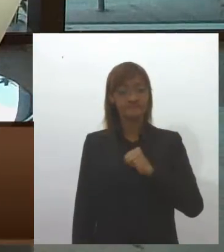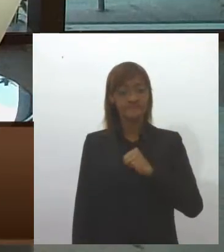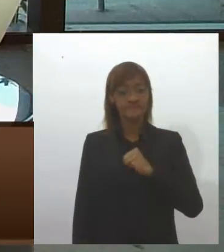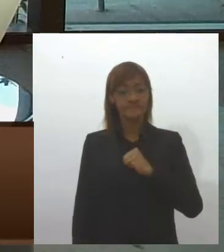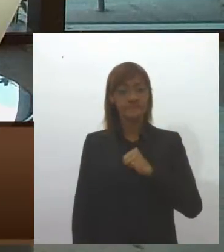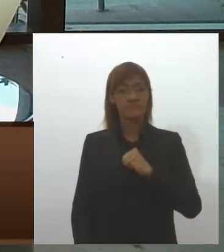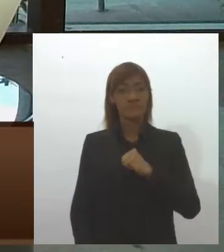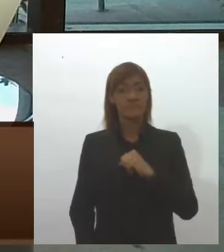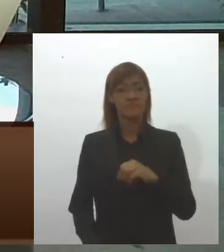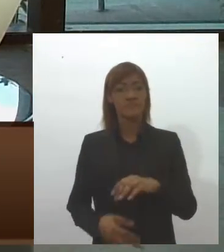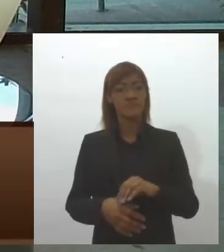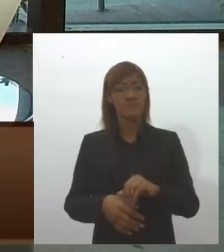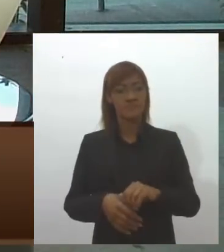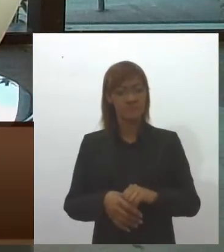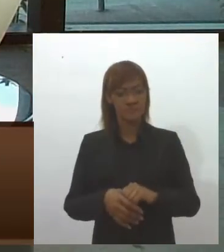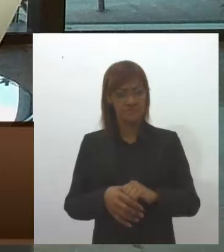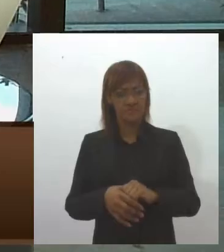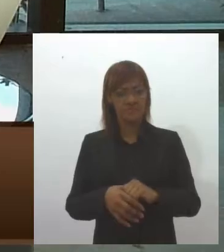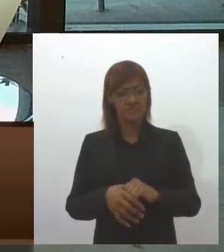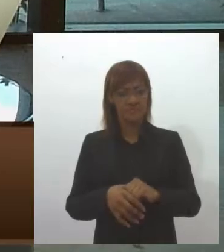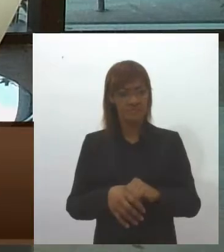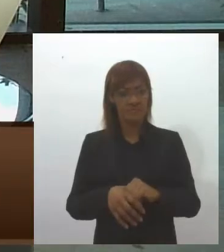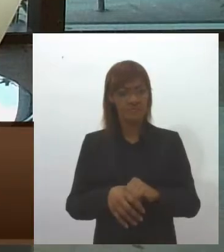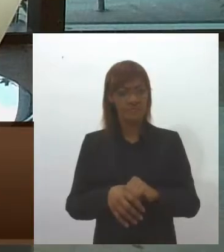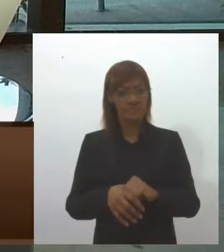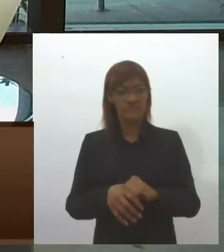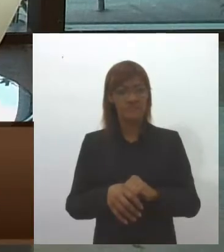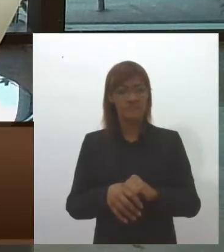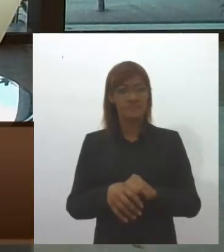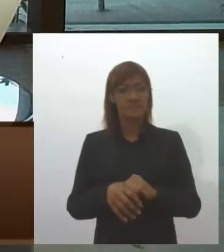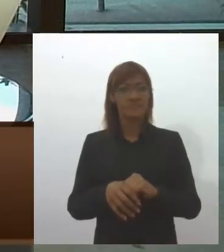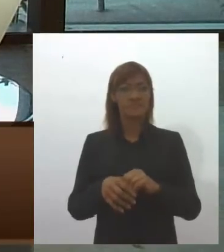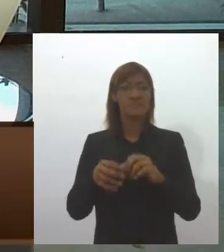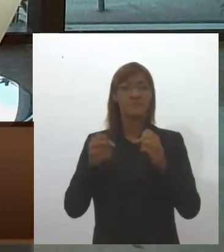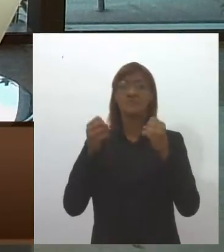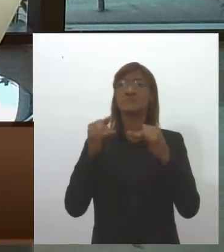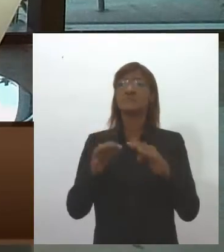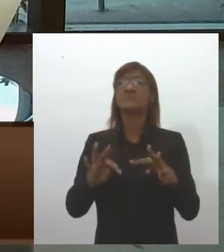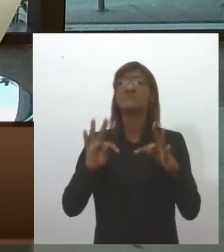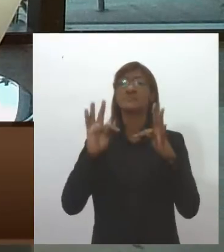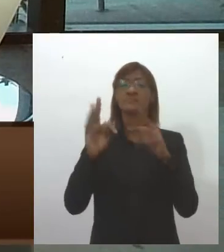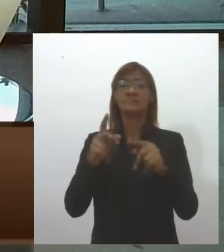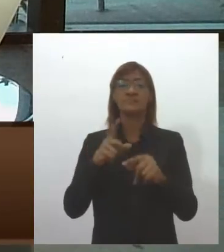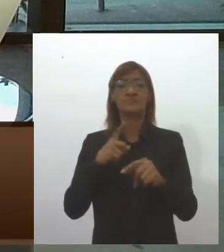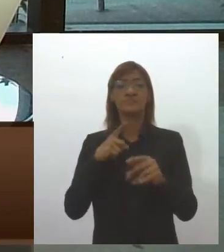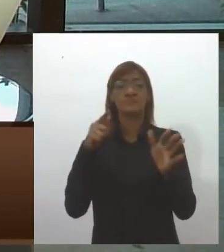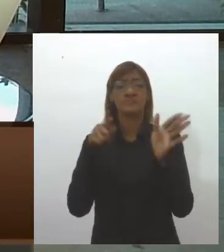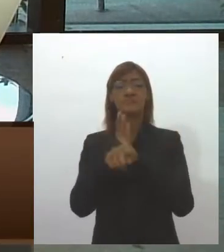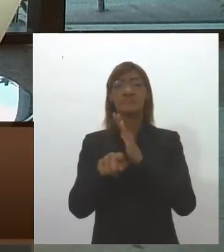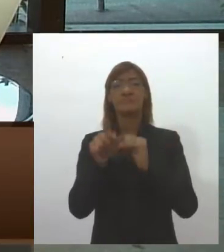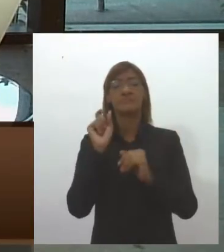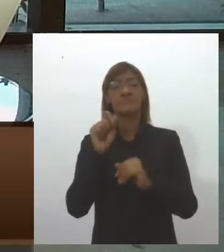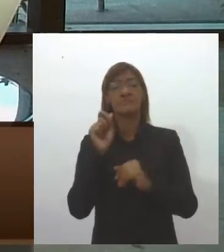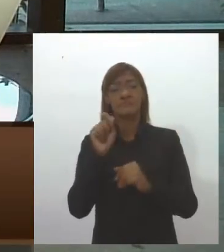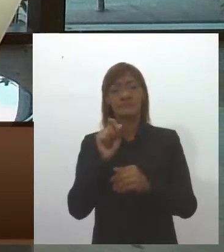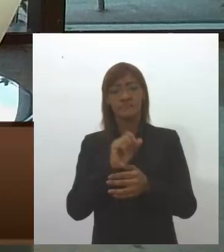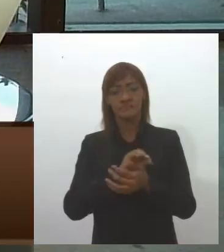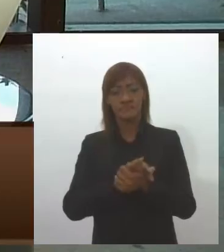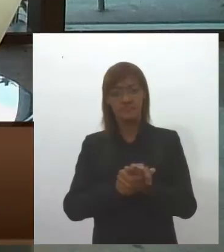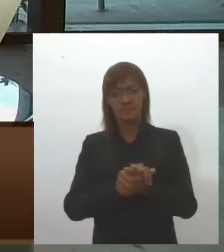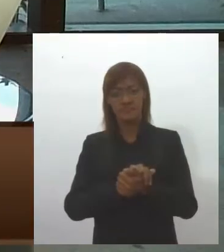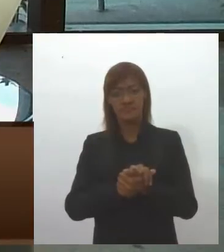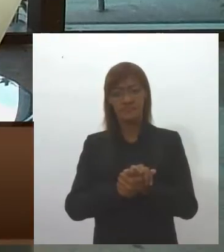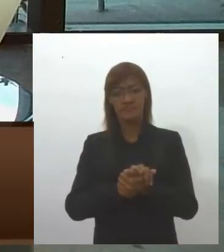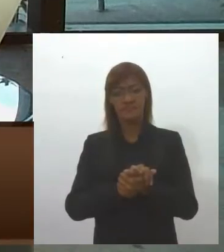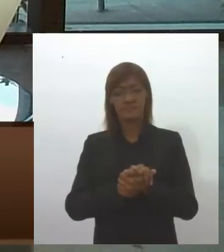fala em turismo, fala em toda uma cadeia que é envolvida em torno disso, não é? E aí, a minha pergunta é se, além desse cuidado